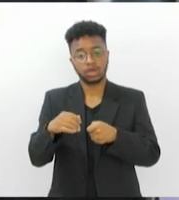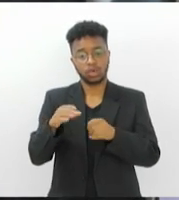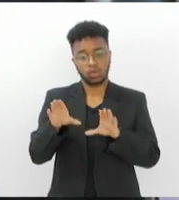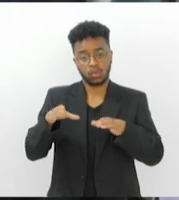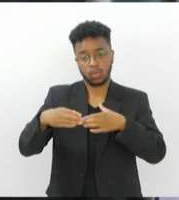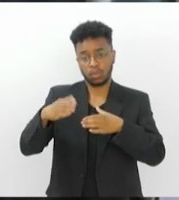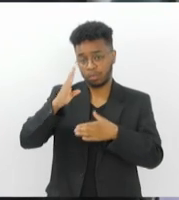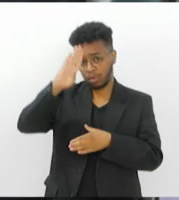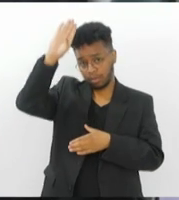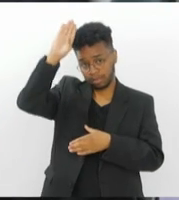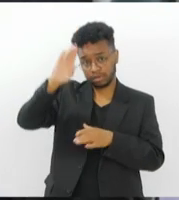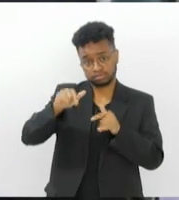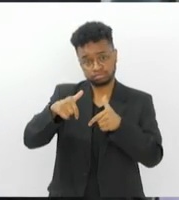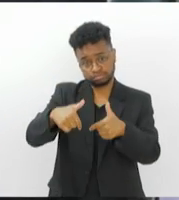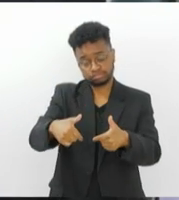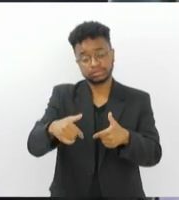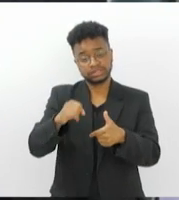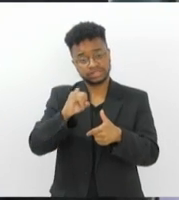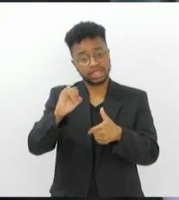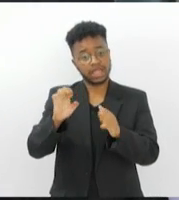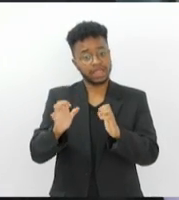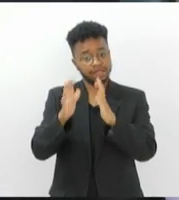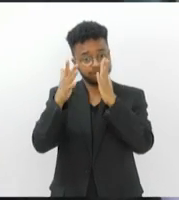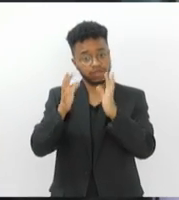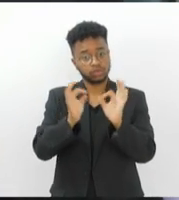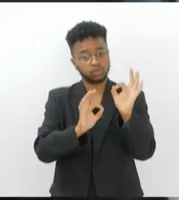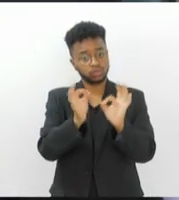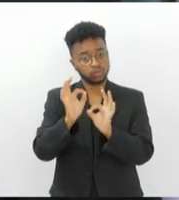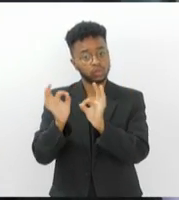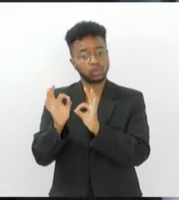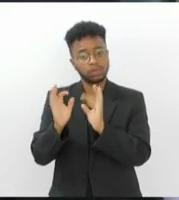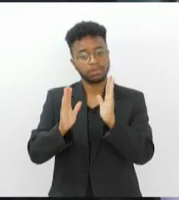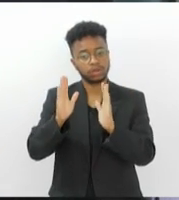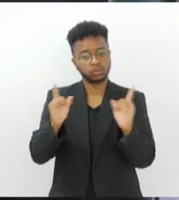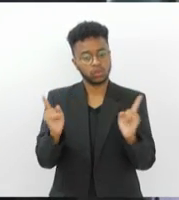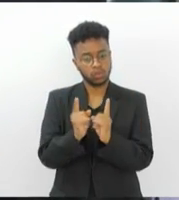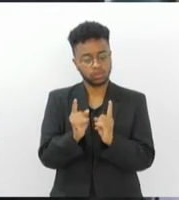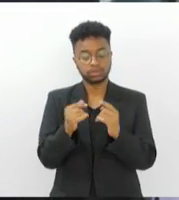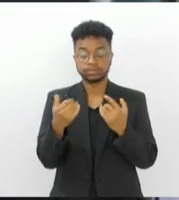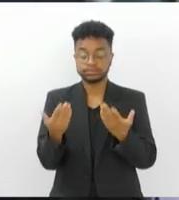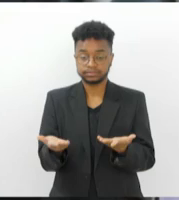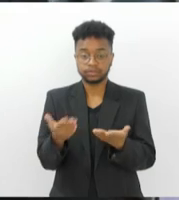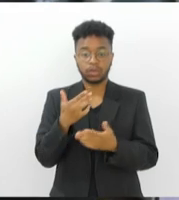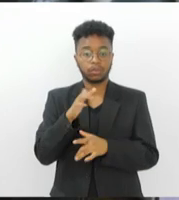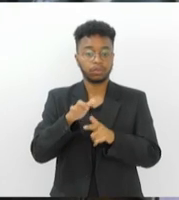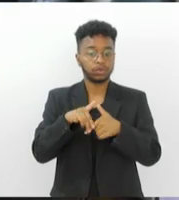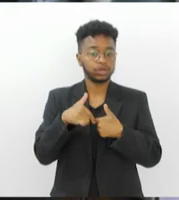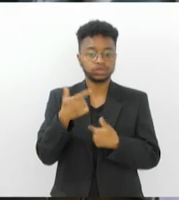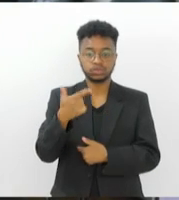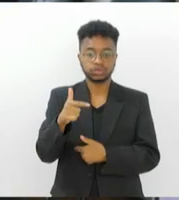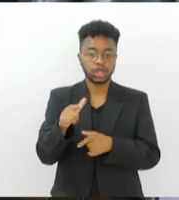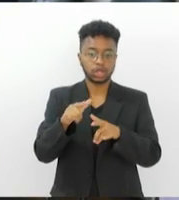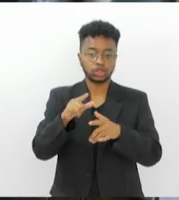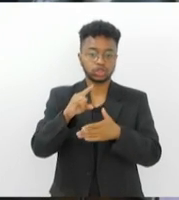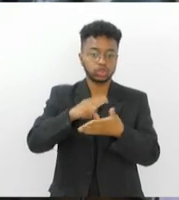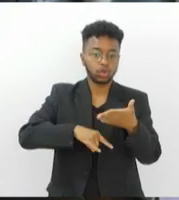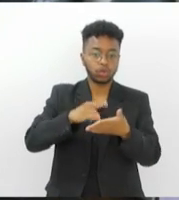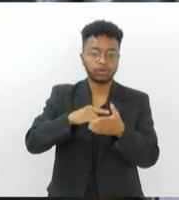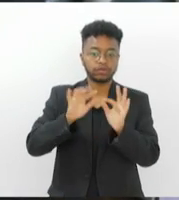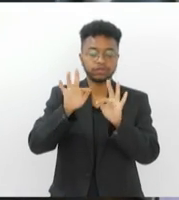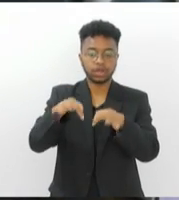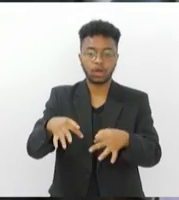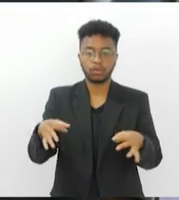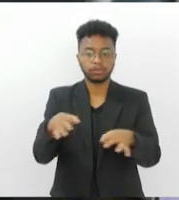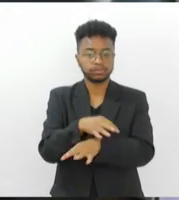para para eventos que são montados naquele eventos temporários né então por isso que não há um documento final exigindo